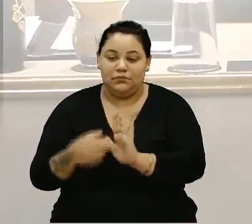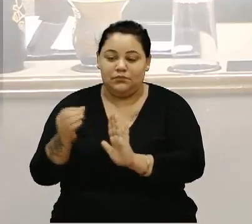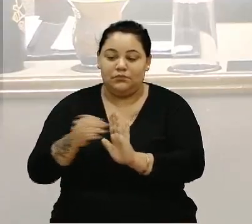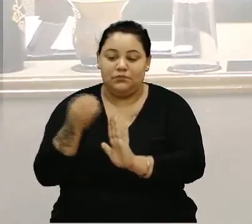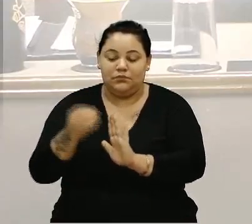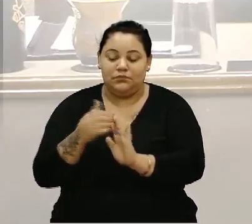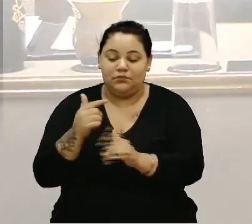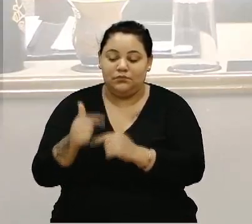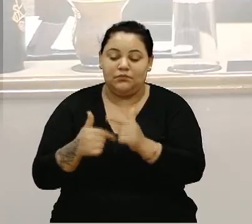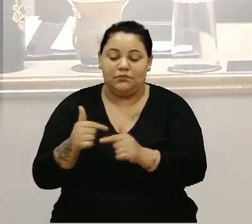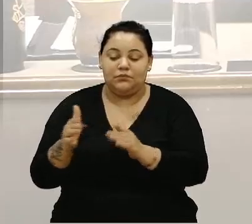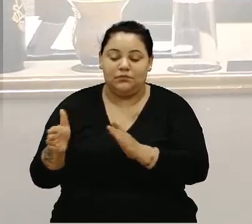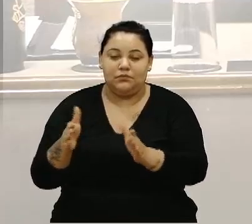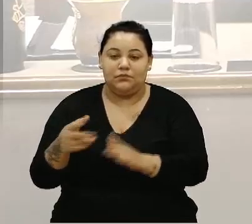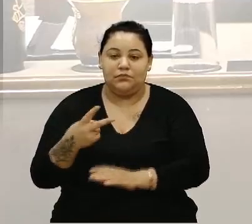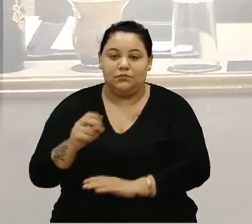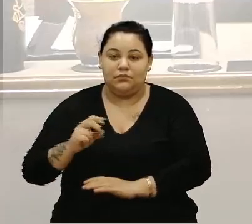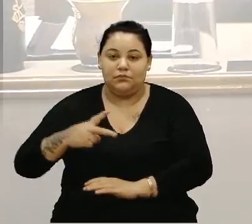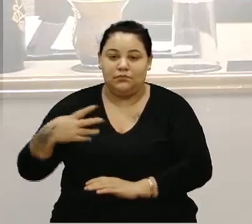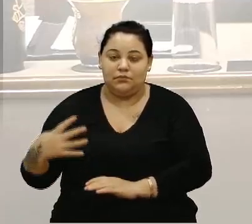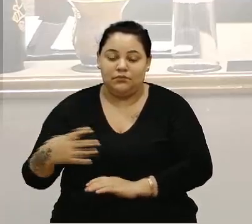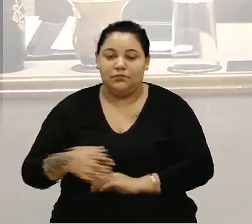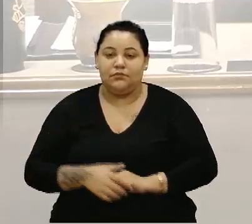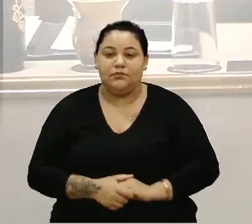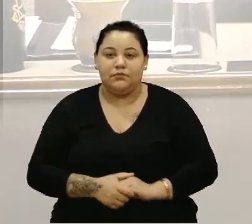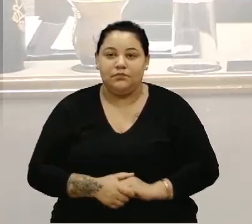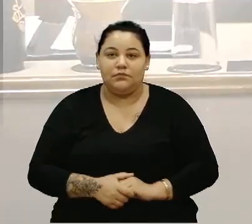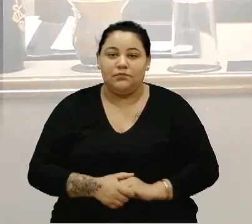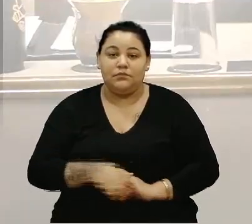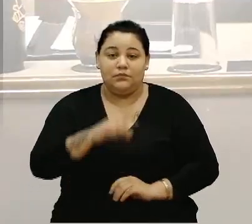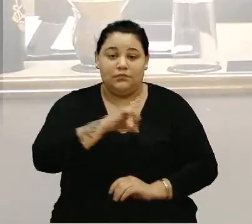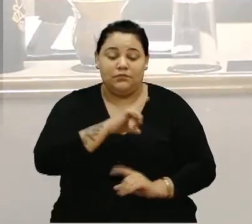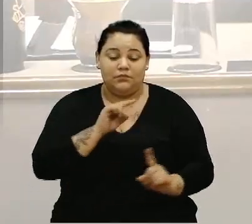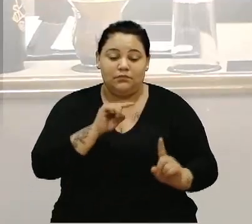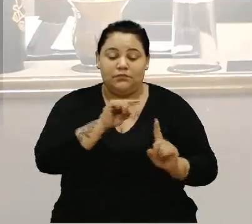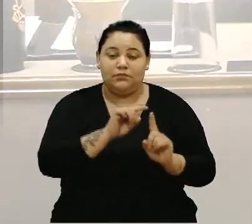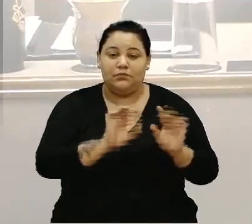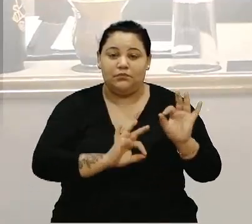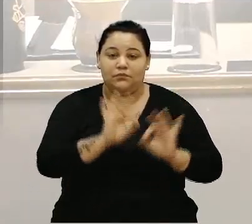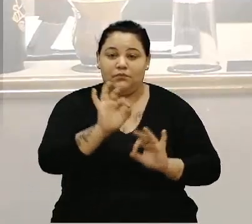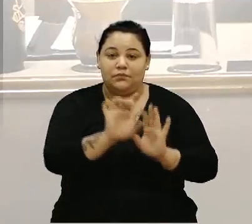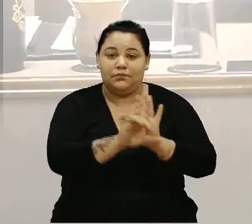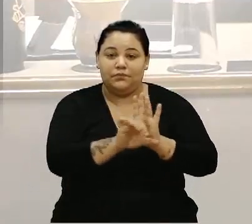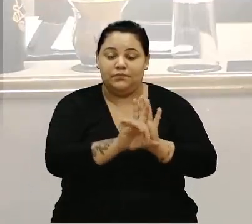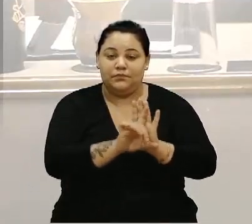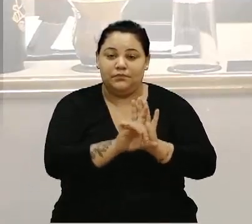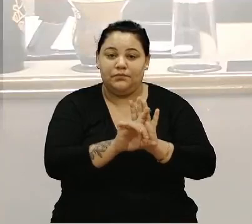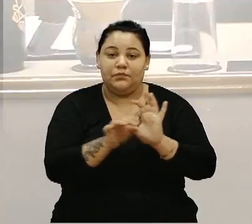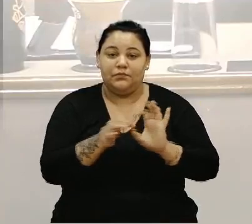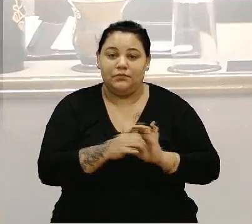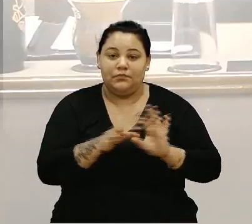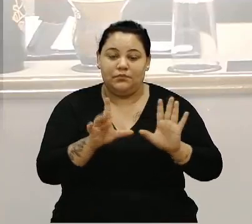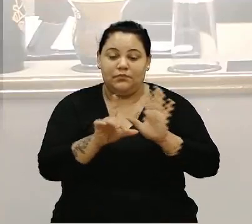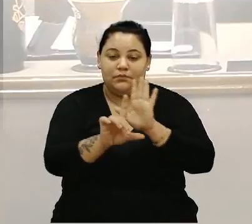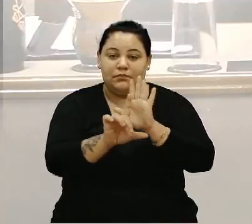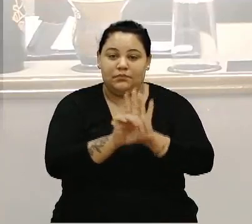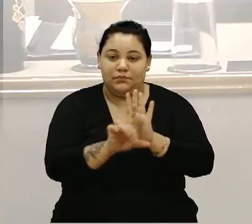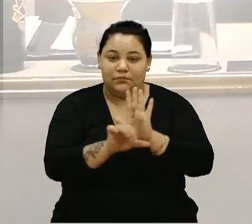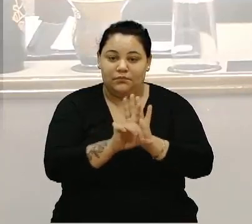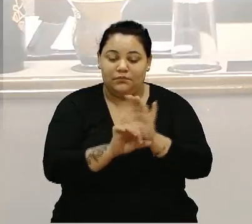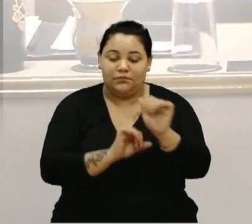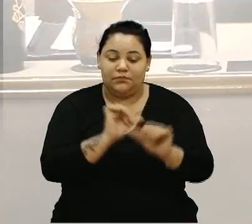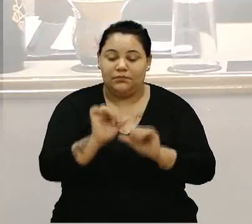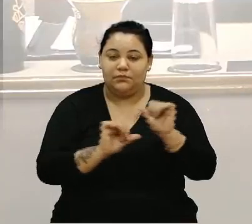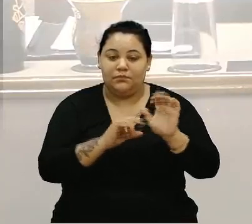Exercício Financeiro de 2024. Busca o presente projeto de lei a autorização legislativa para alterar o